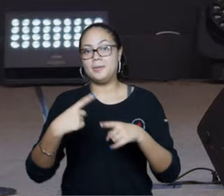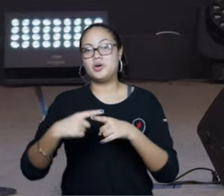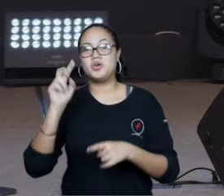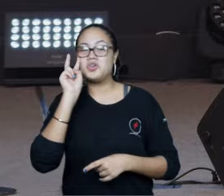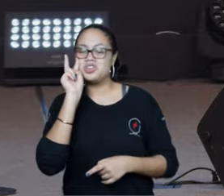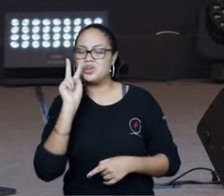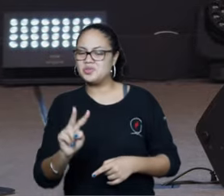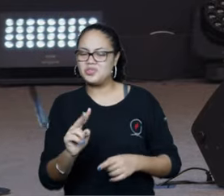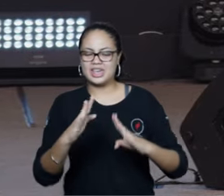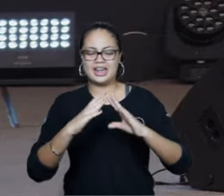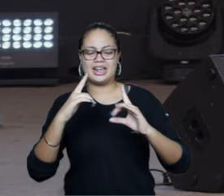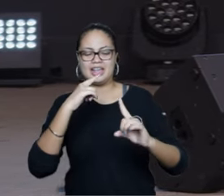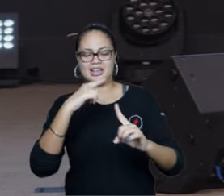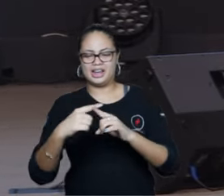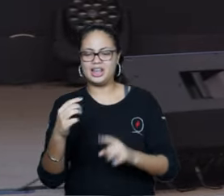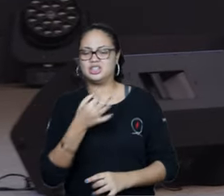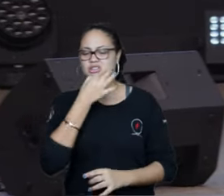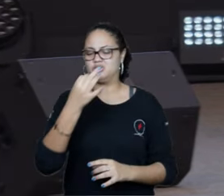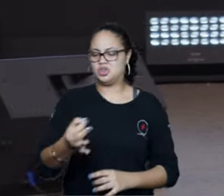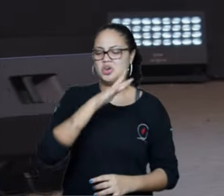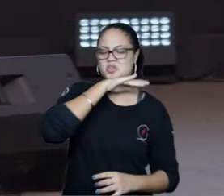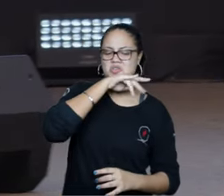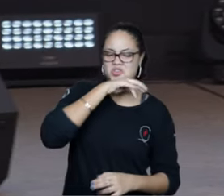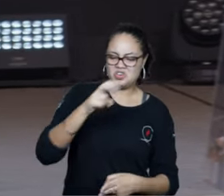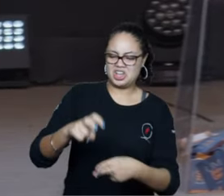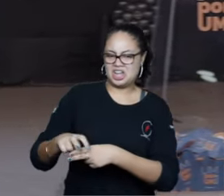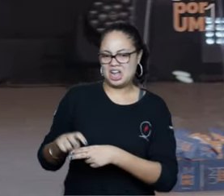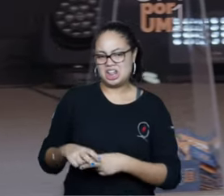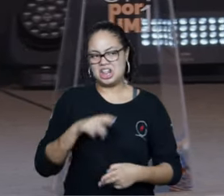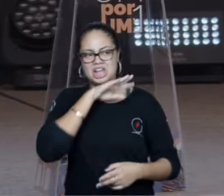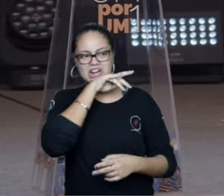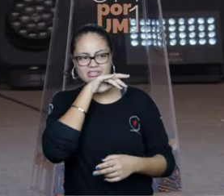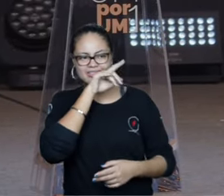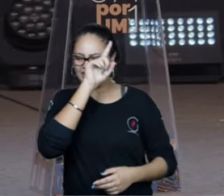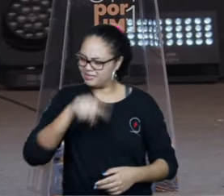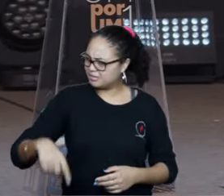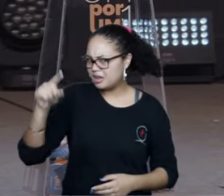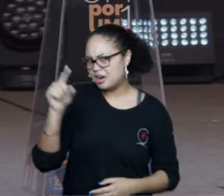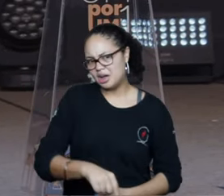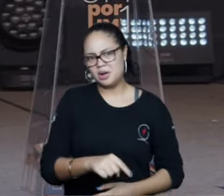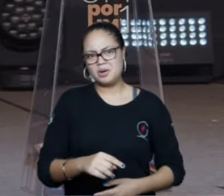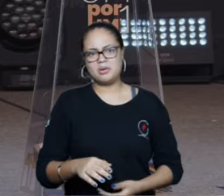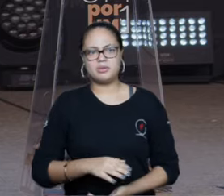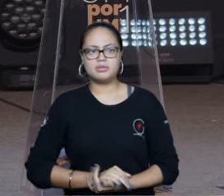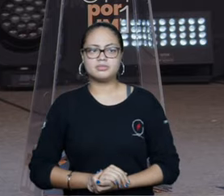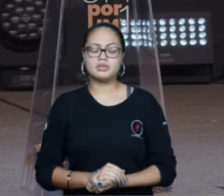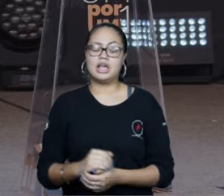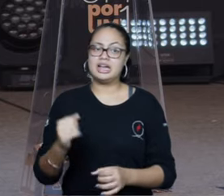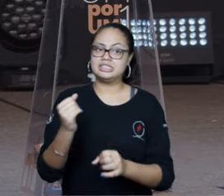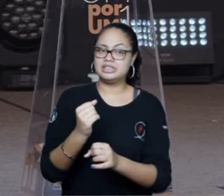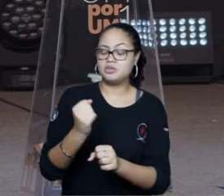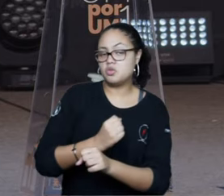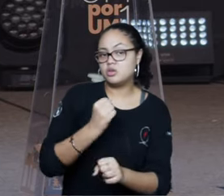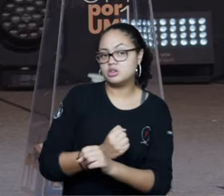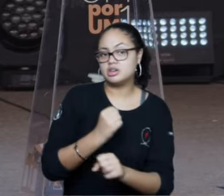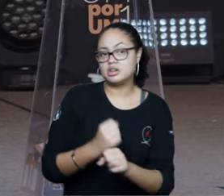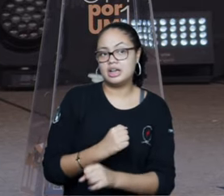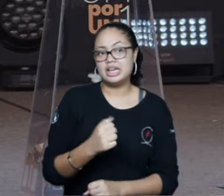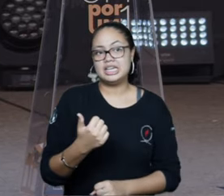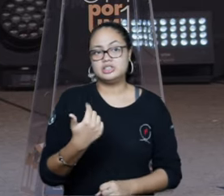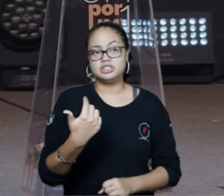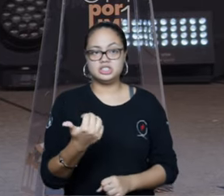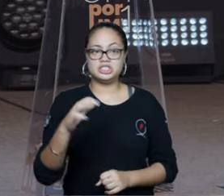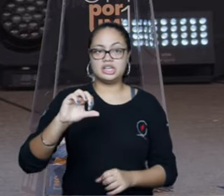eu vi a Igreja São de qualquer jeito cadeira de qualquer jeito eu falei não essa igreja aqui foi construída em 19 meses custou